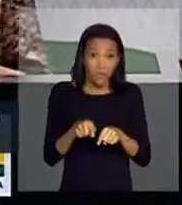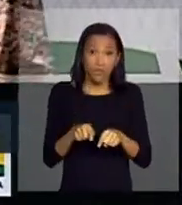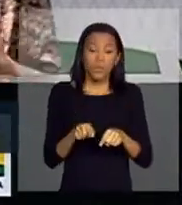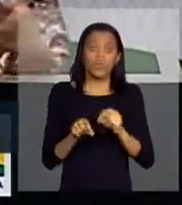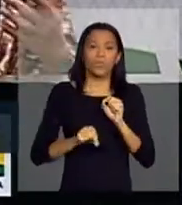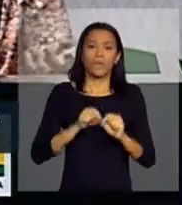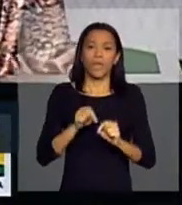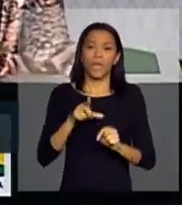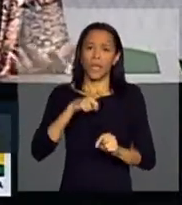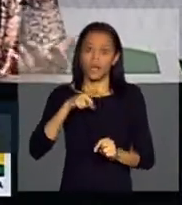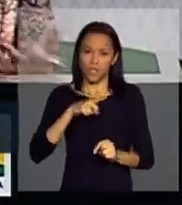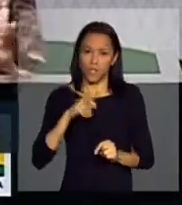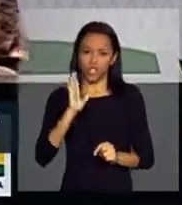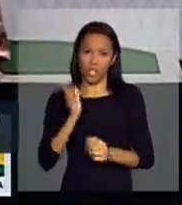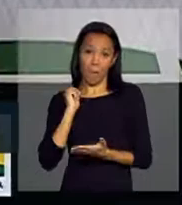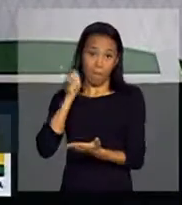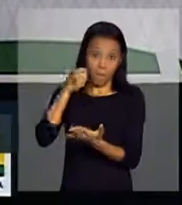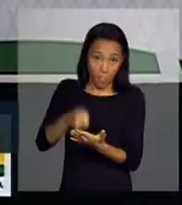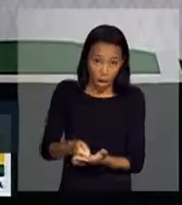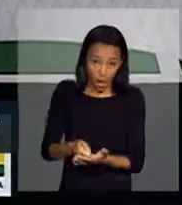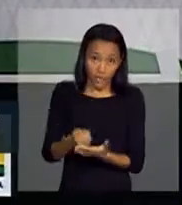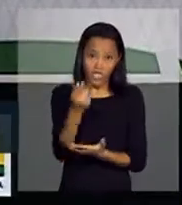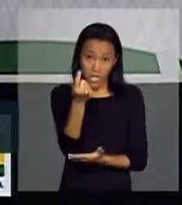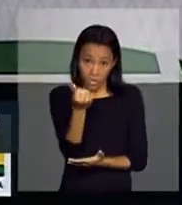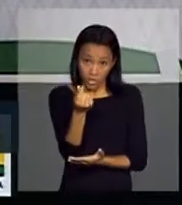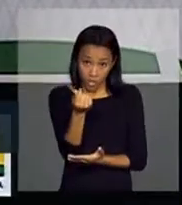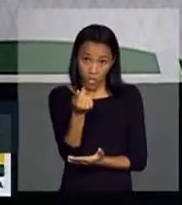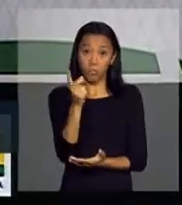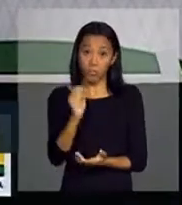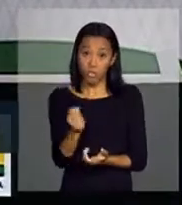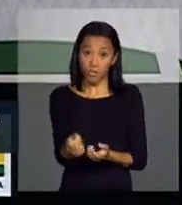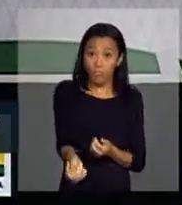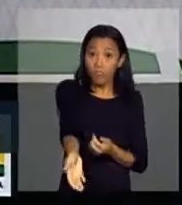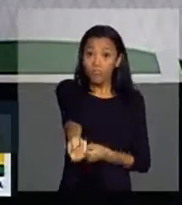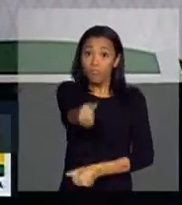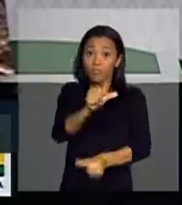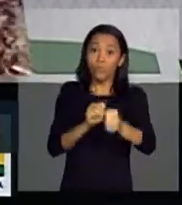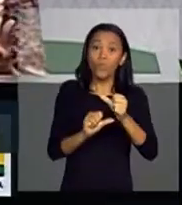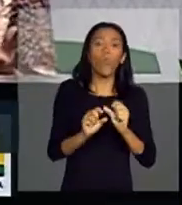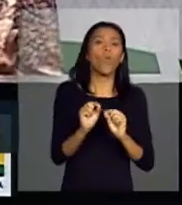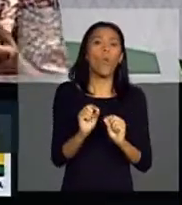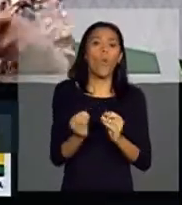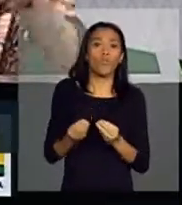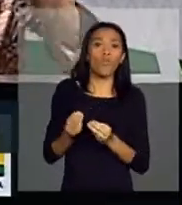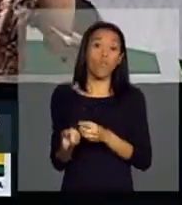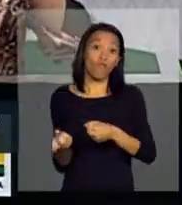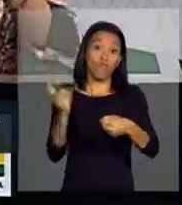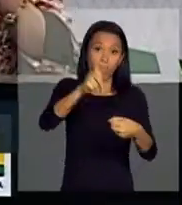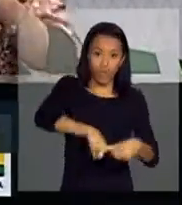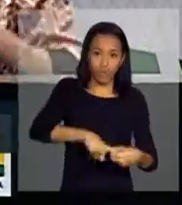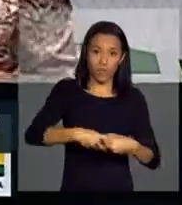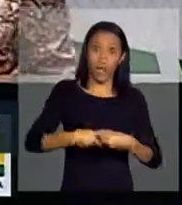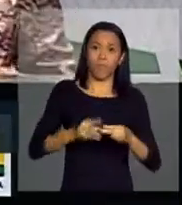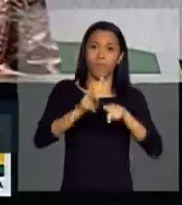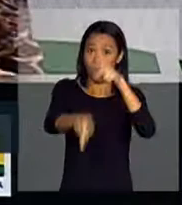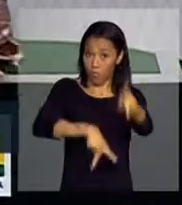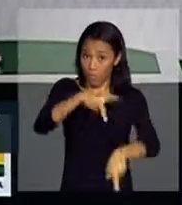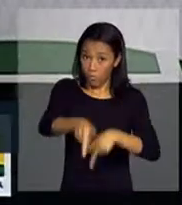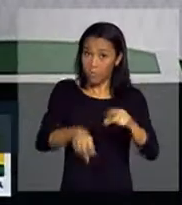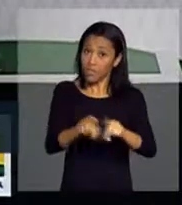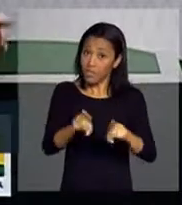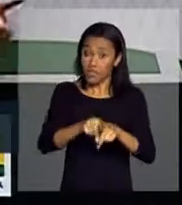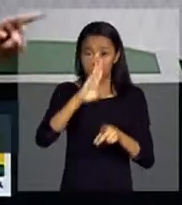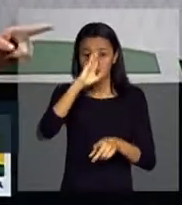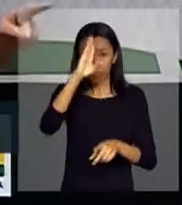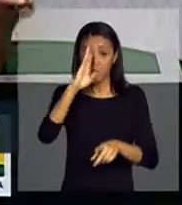elas tinham sido pagas e este dinheiro podia reverter para a população mas sobretudo para indústria